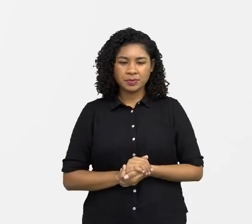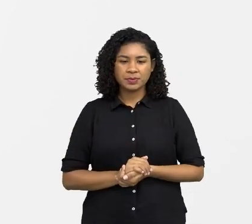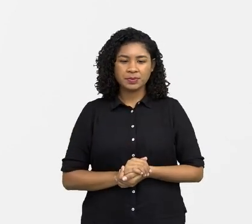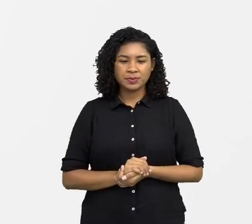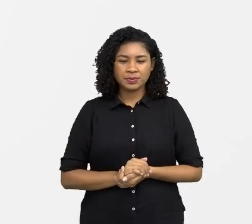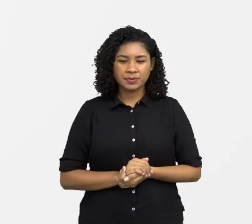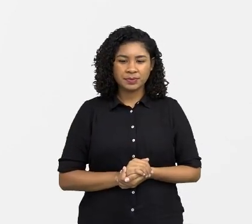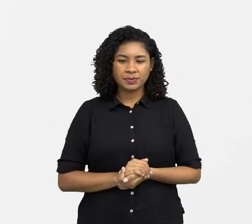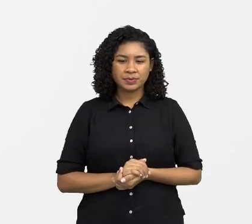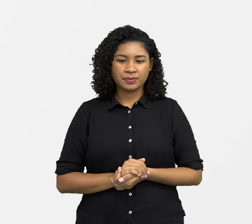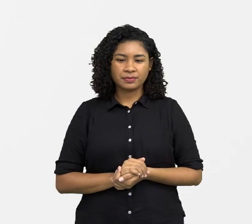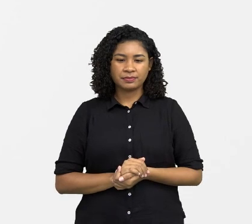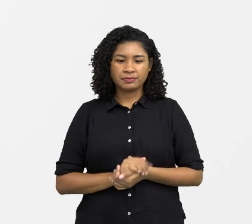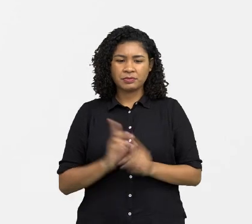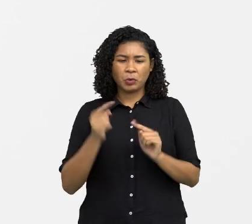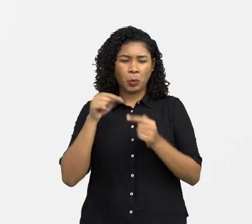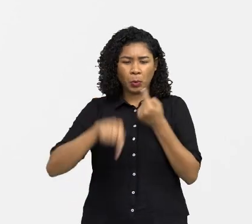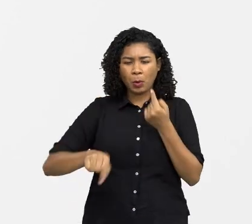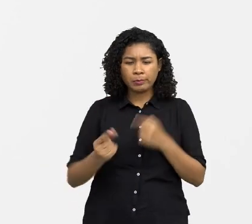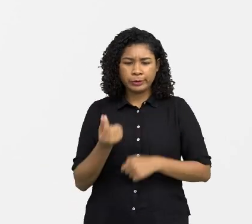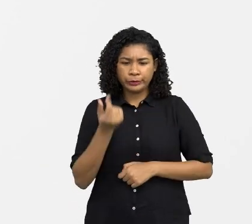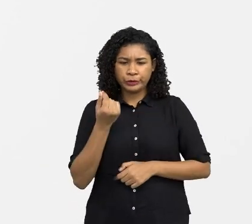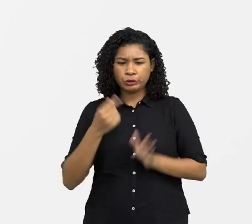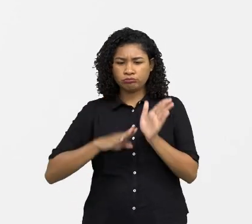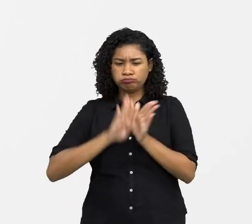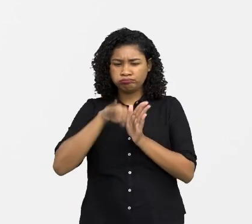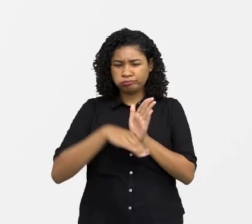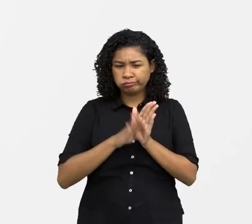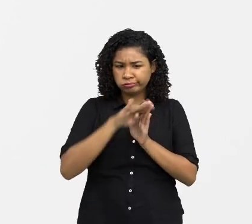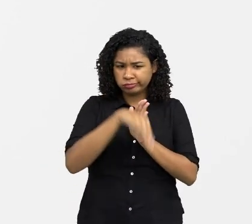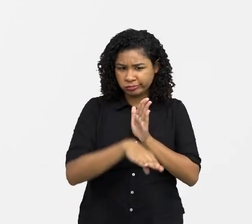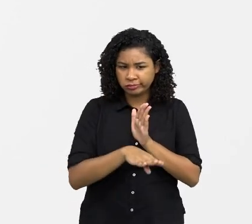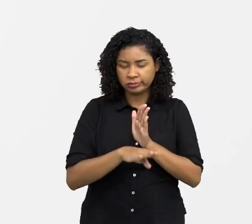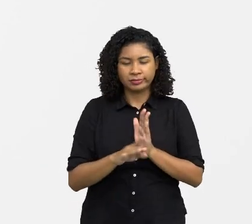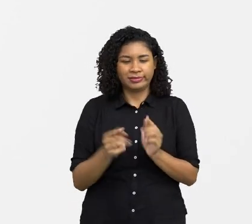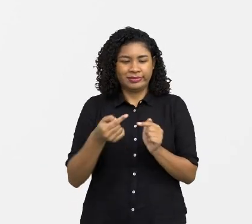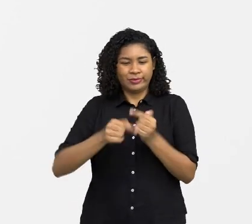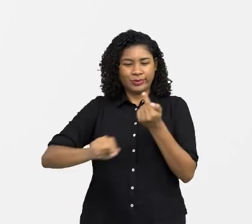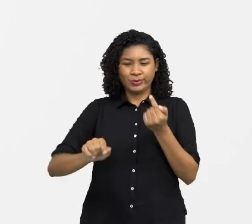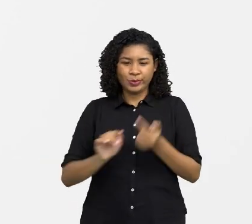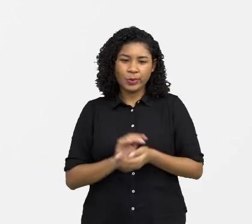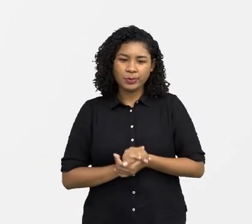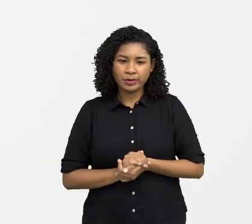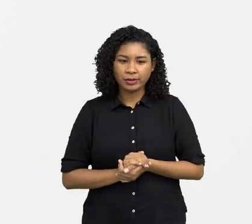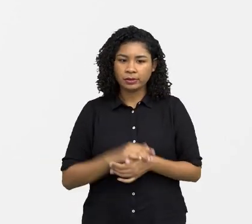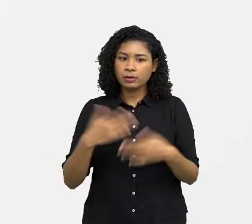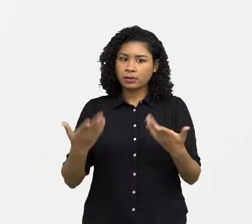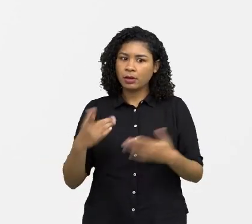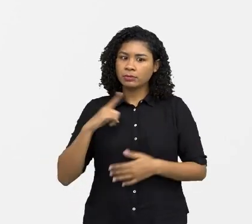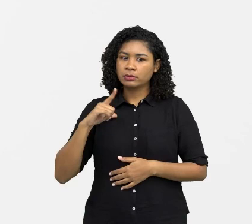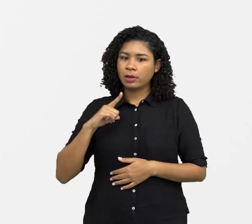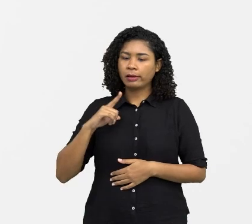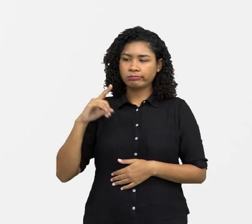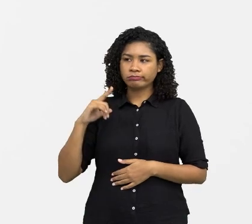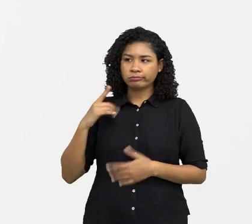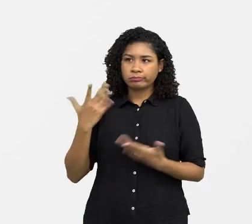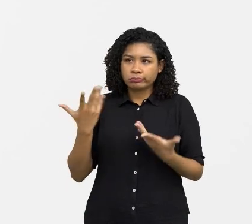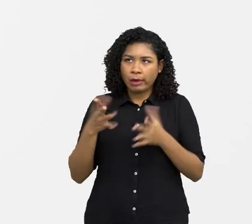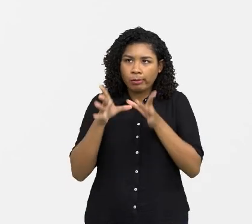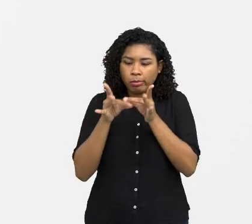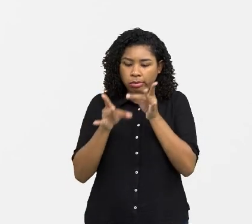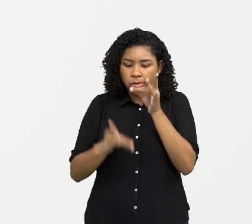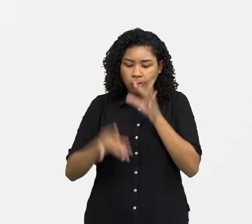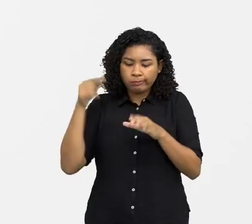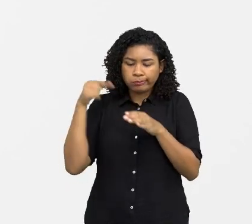né, com a queda da Bolsa de Valores de Hong Kong. Na verdade, é um processo mais complexo do que apenas a queda da Bolsa